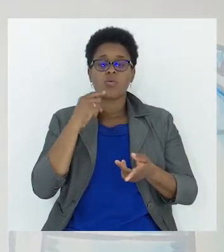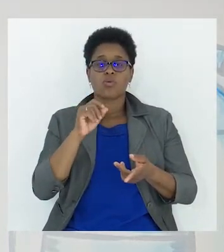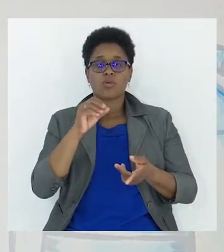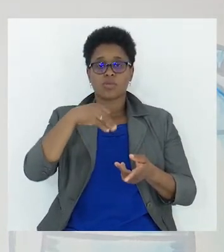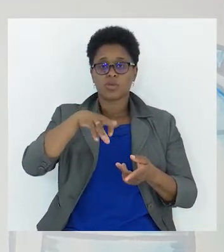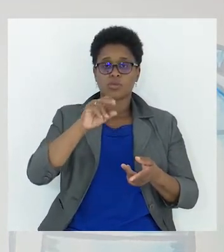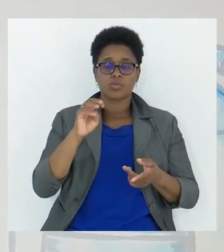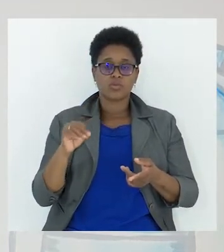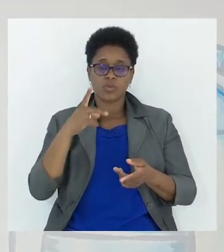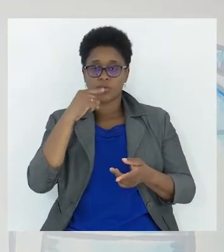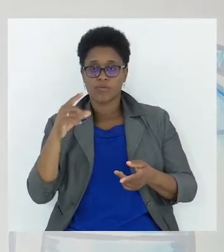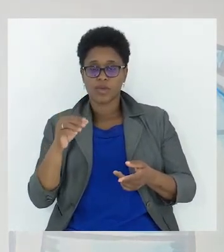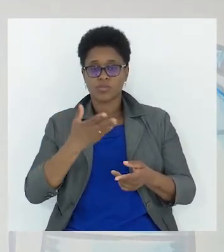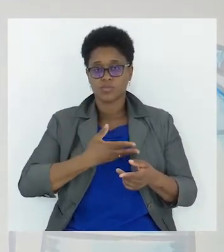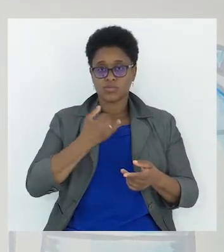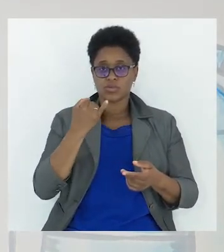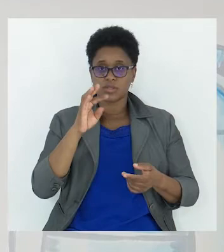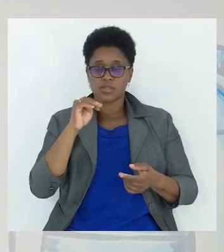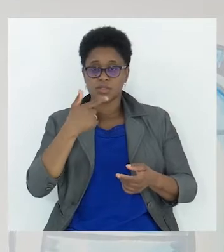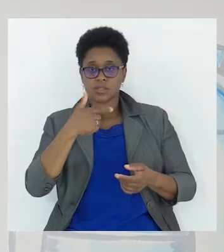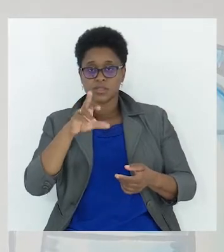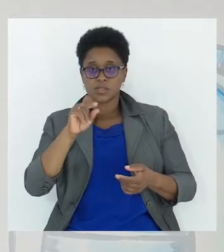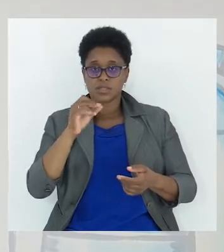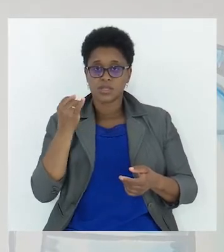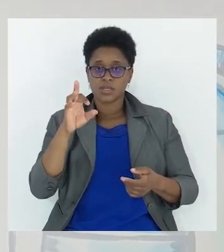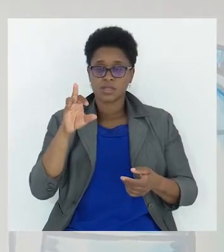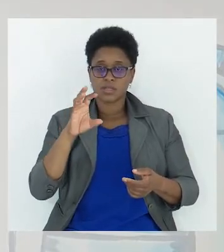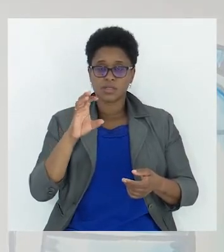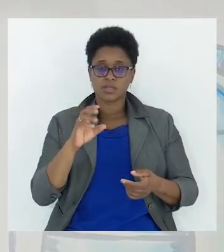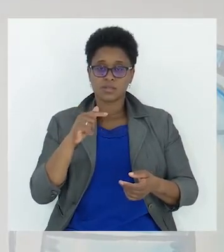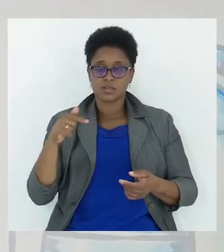verbo distrair-se. Verbo flexo.